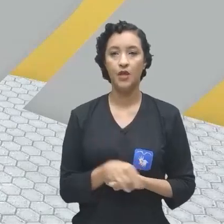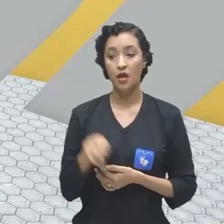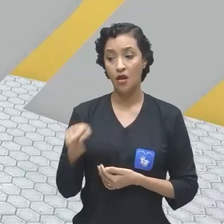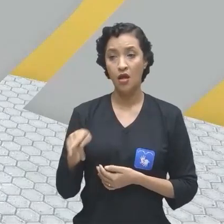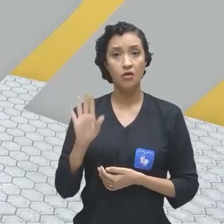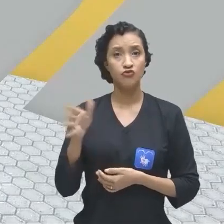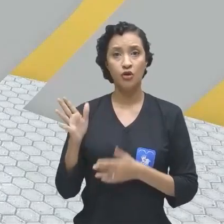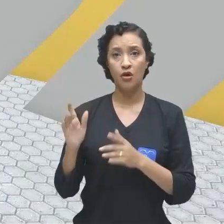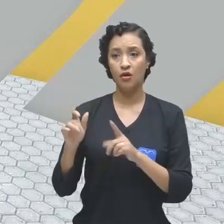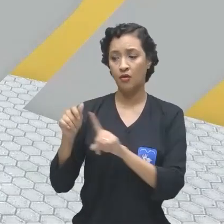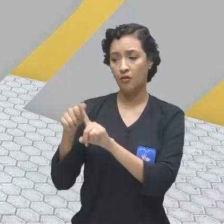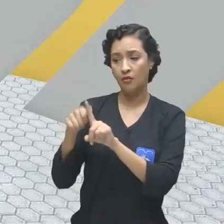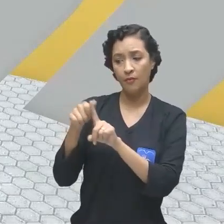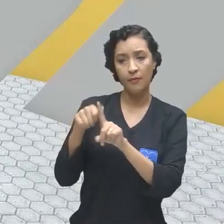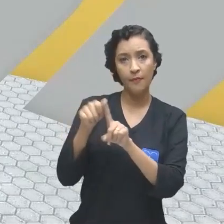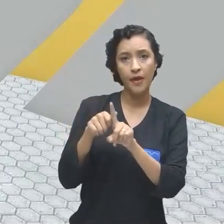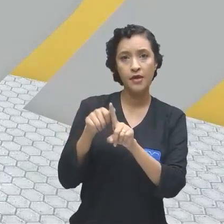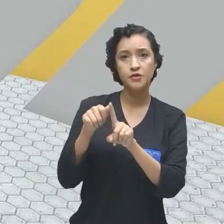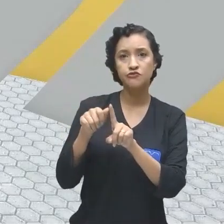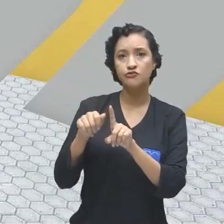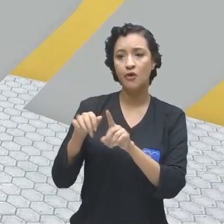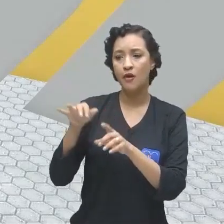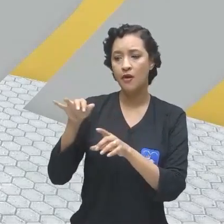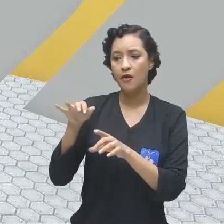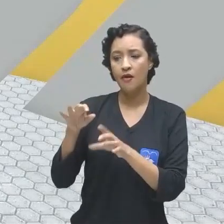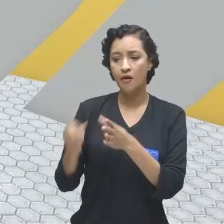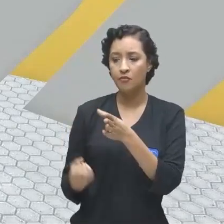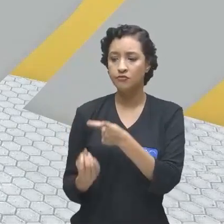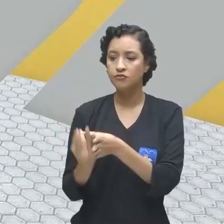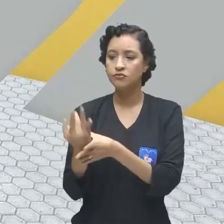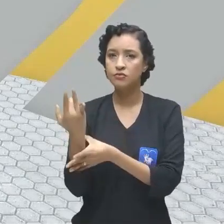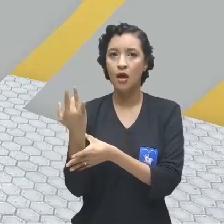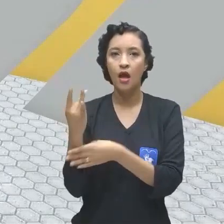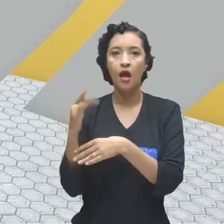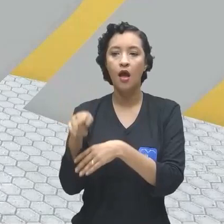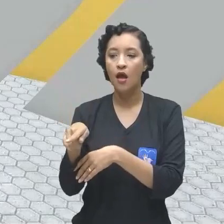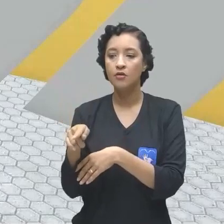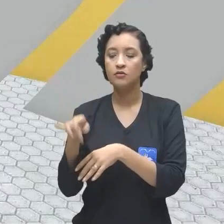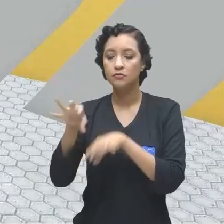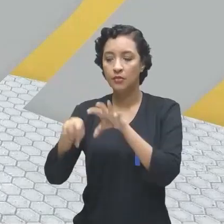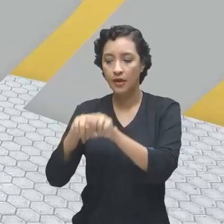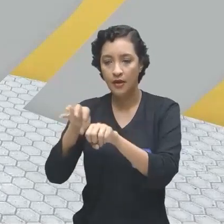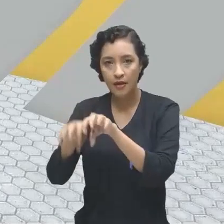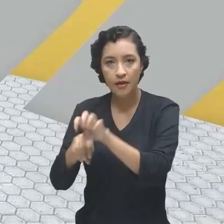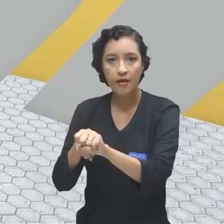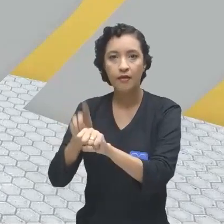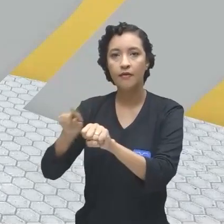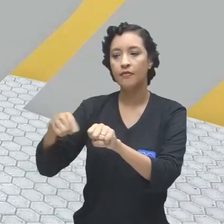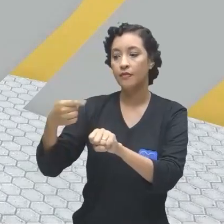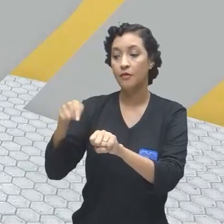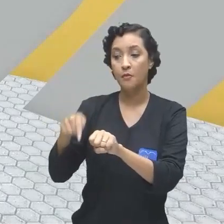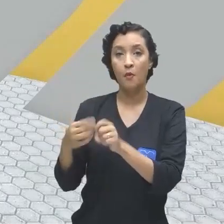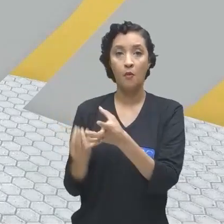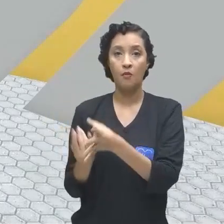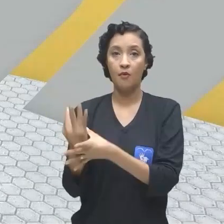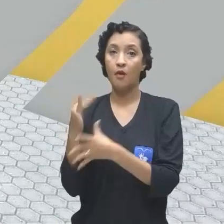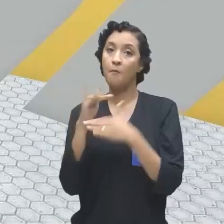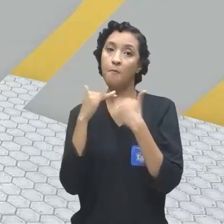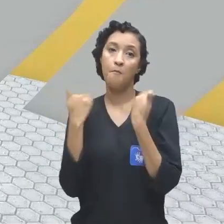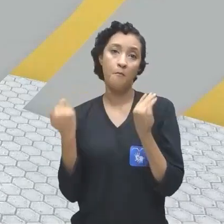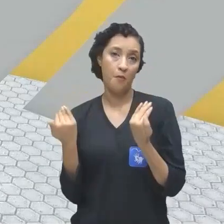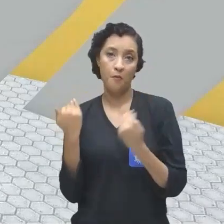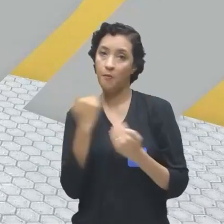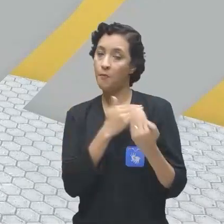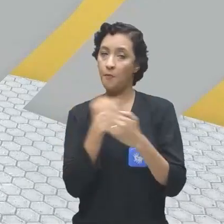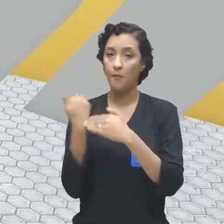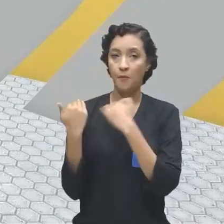da melancia é feita, as árvores morrem. E aí tem que fazer um novo plantio. Diferente da cultura permanente. Por exemplo, lá